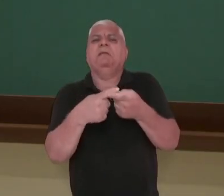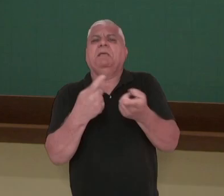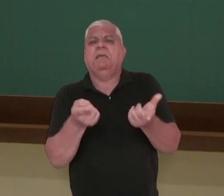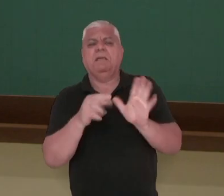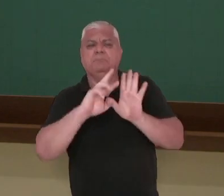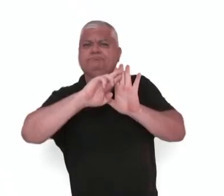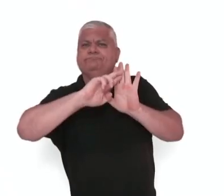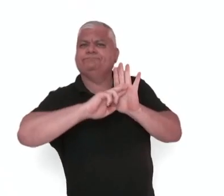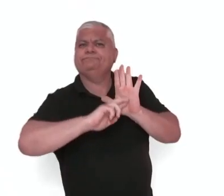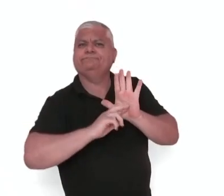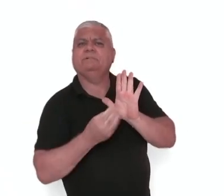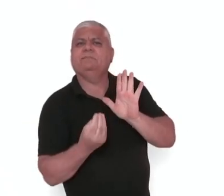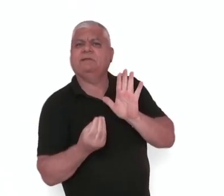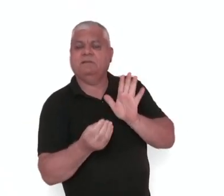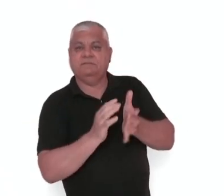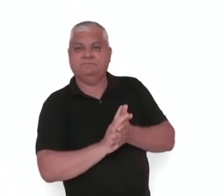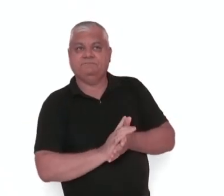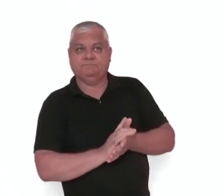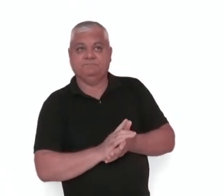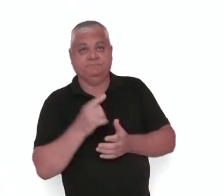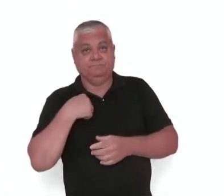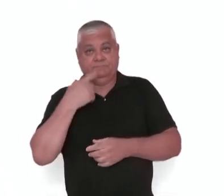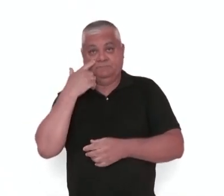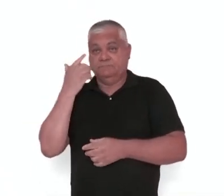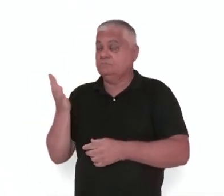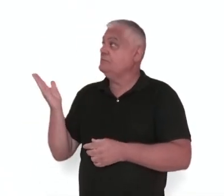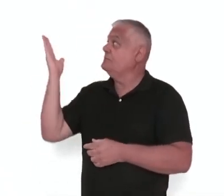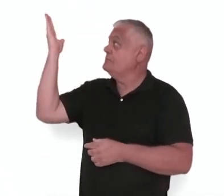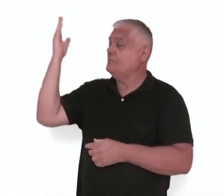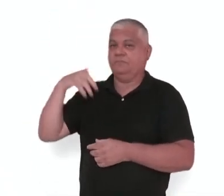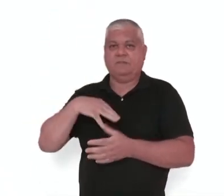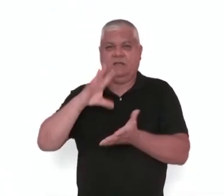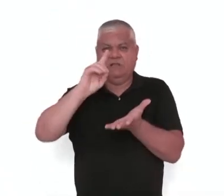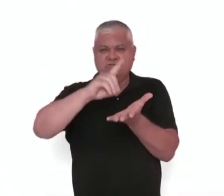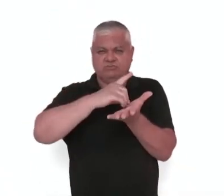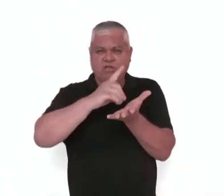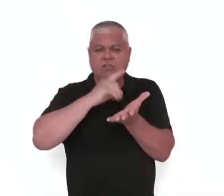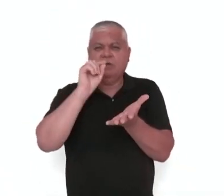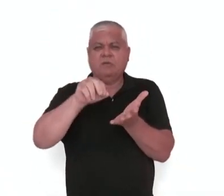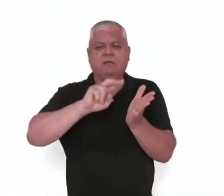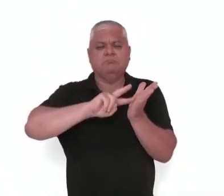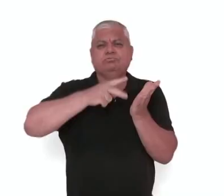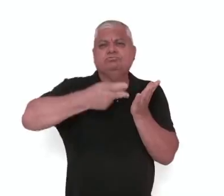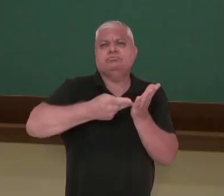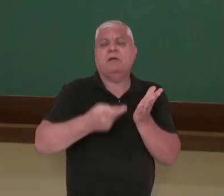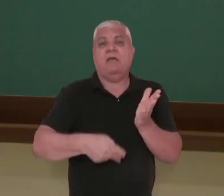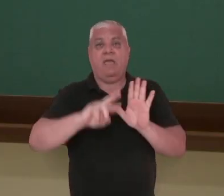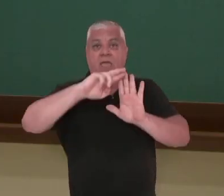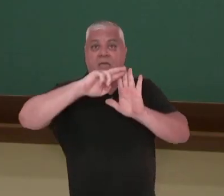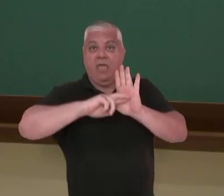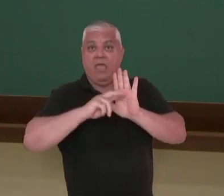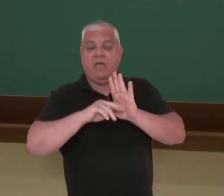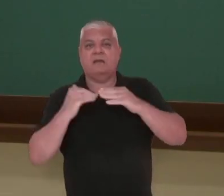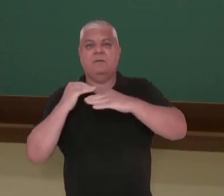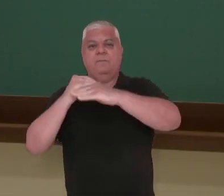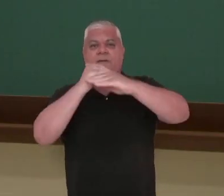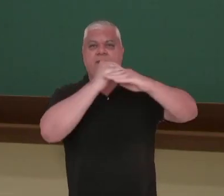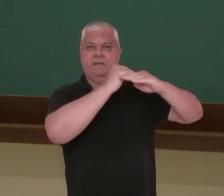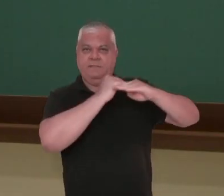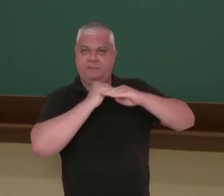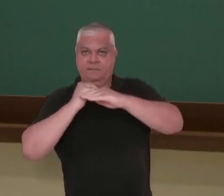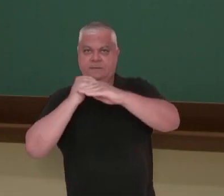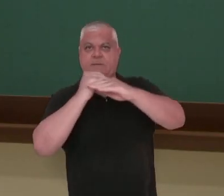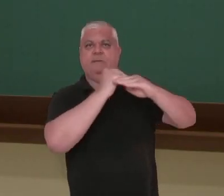as regras? Nós temos aqui o dicionário. Regra é o princípio que serve como padrão, como norma,